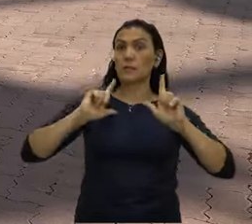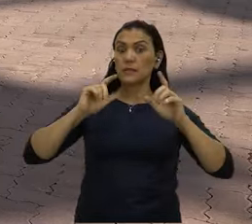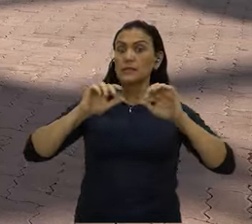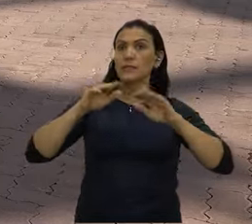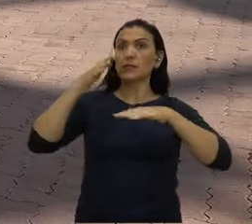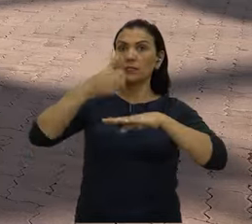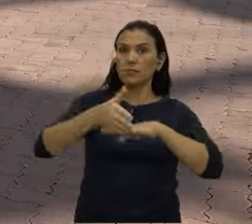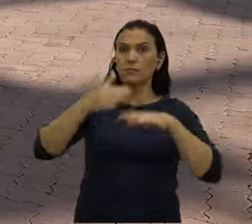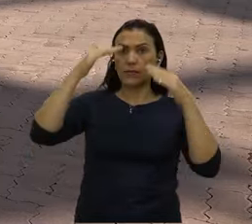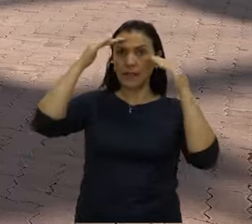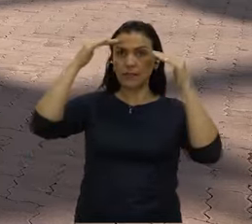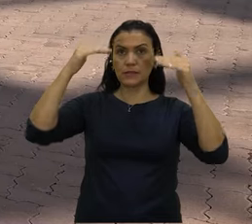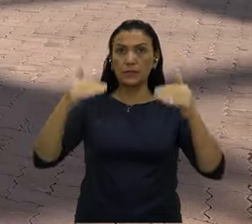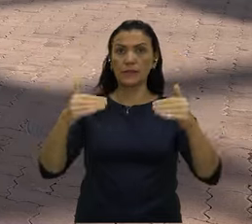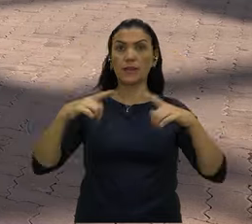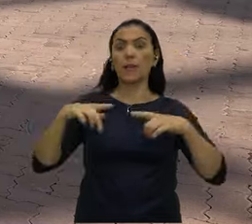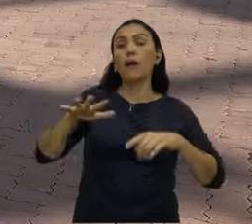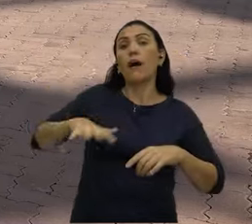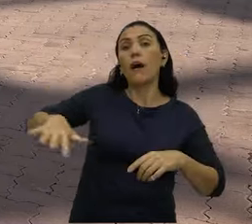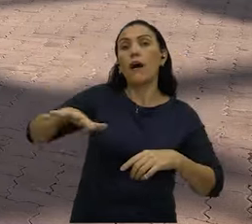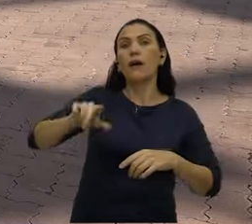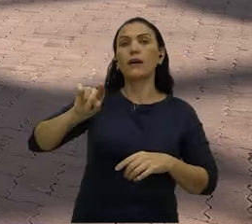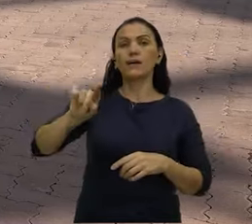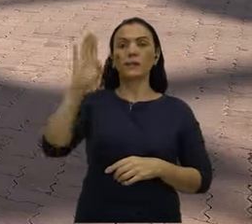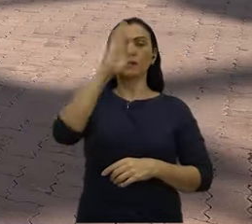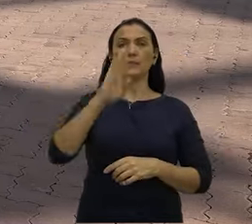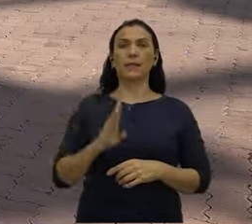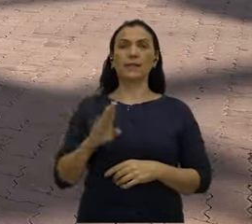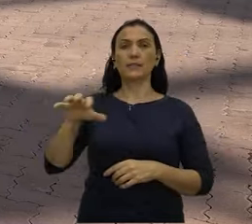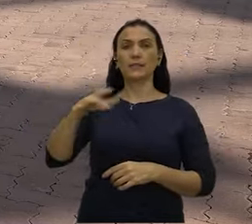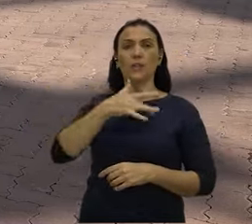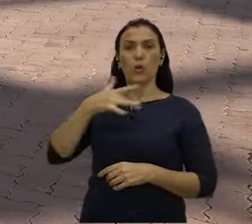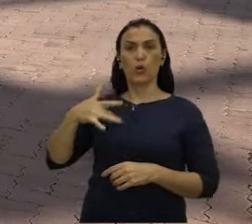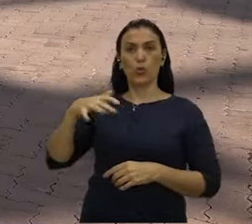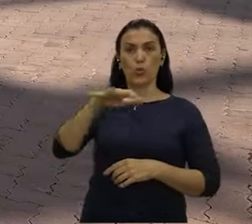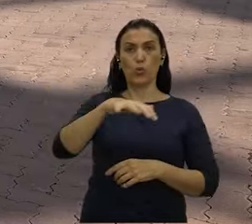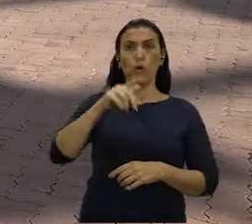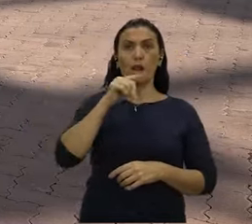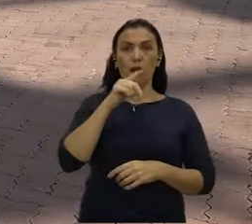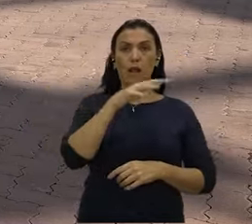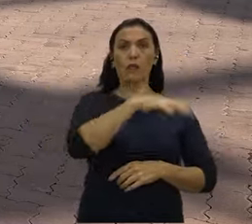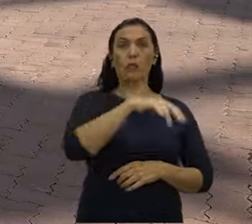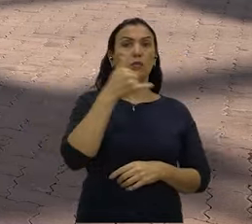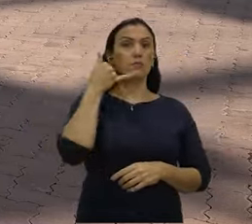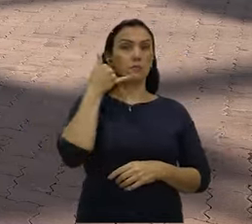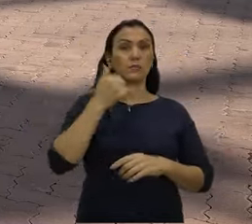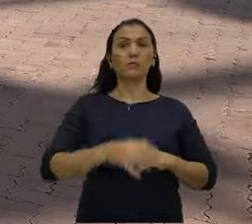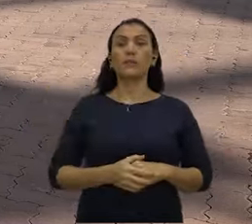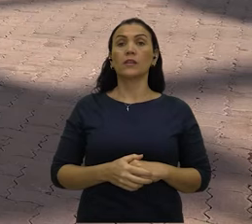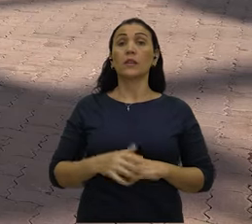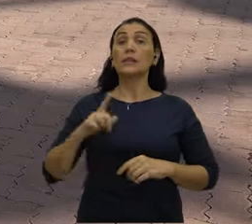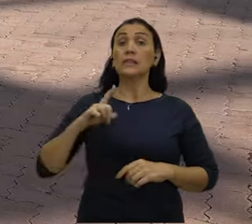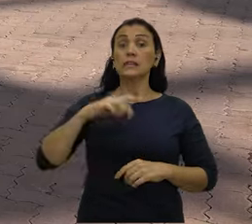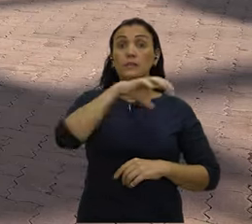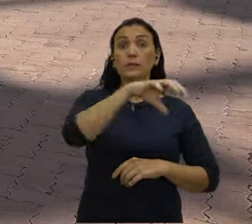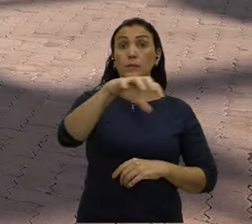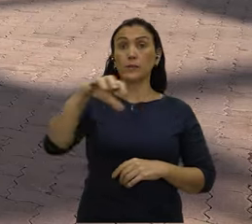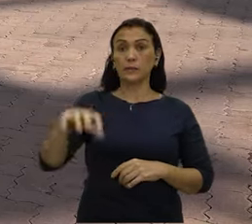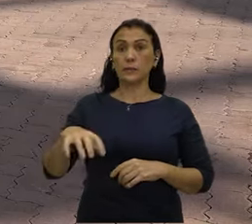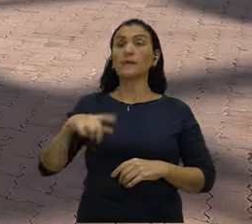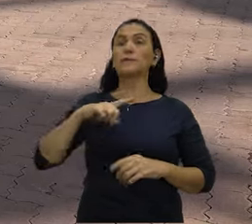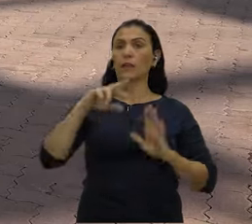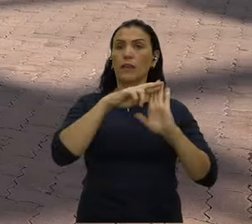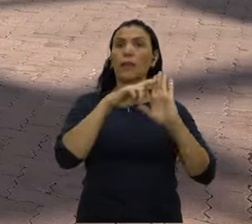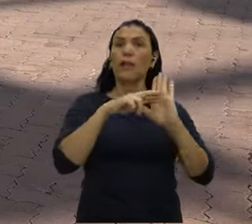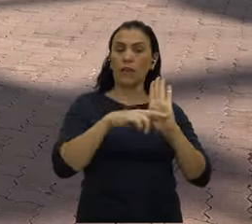tanta diferença. Imagina quando se fala em áreas essenciais para o país, como saúde, água, telefonia. É para isso que nesses setores